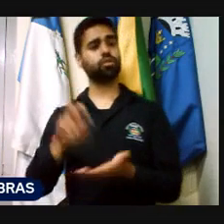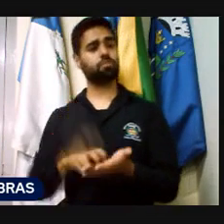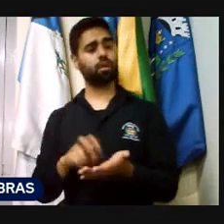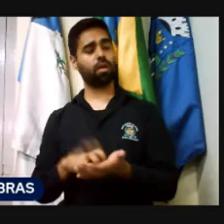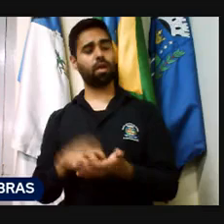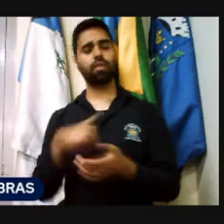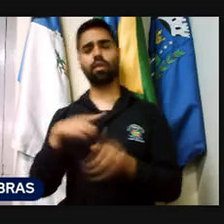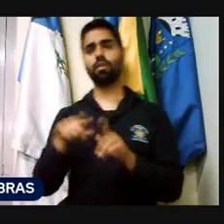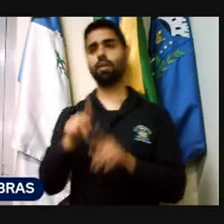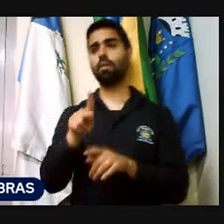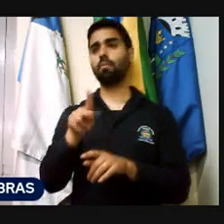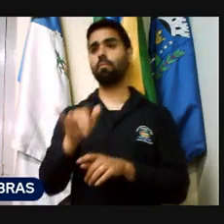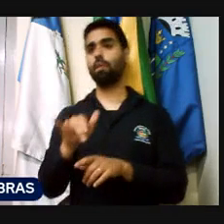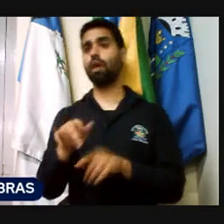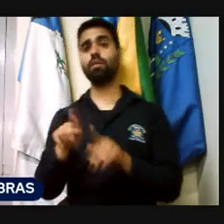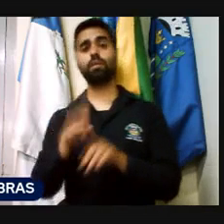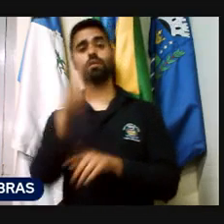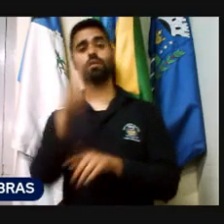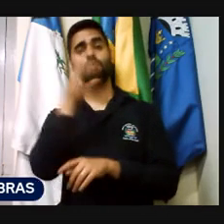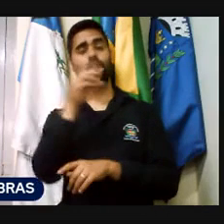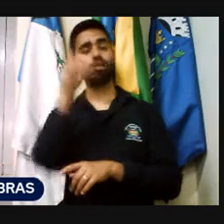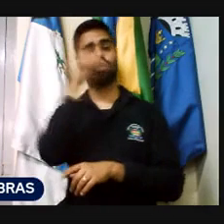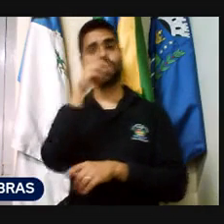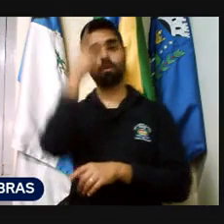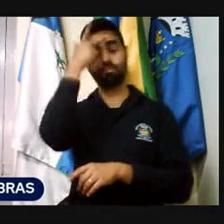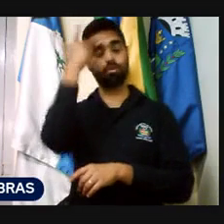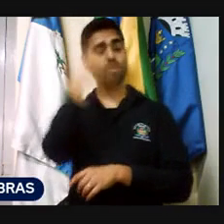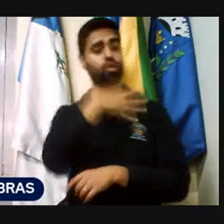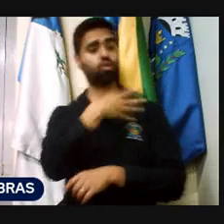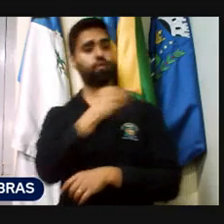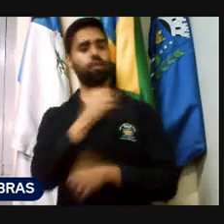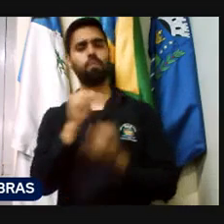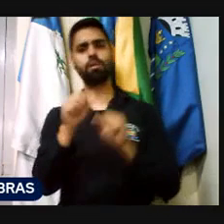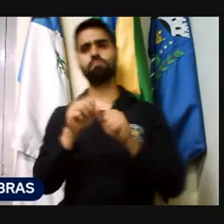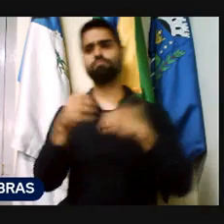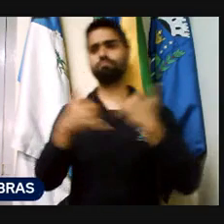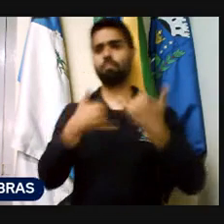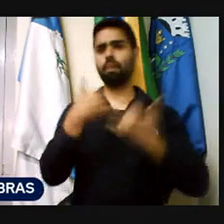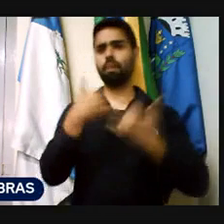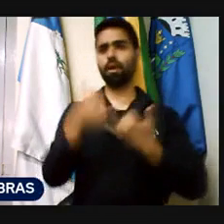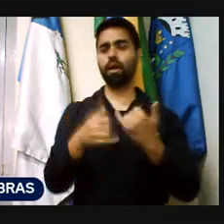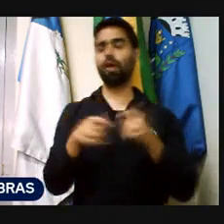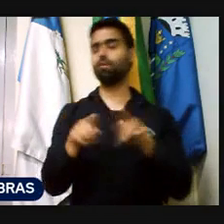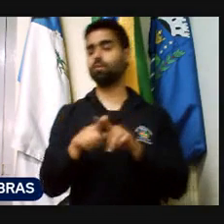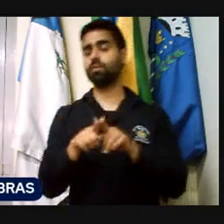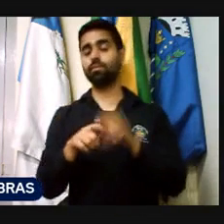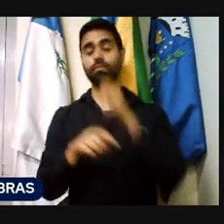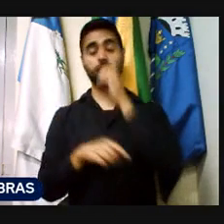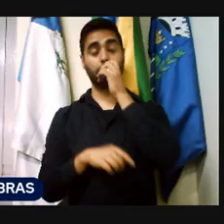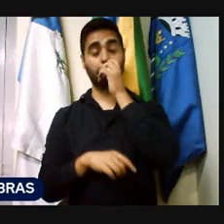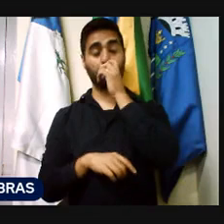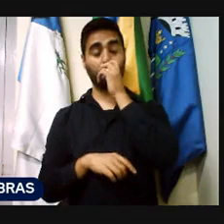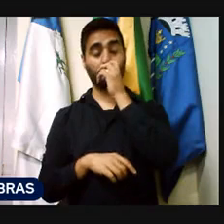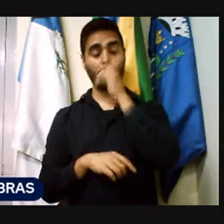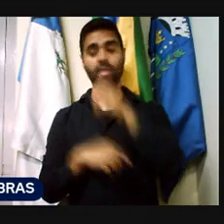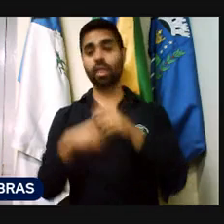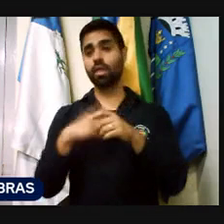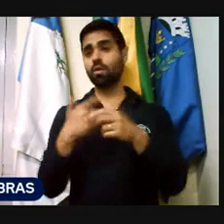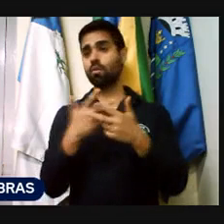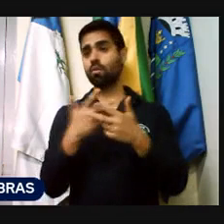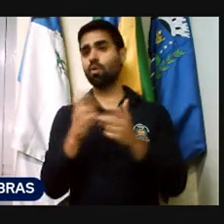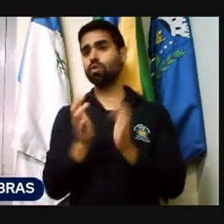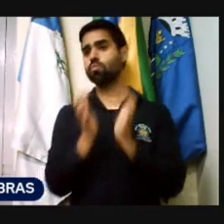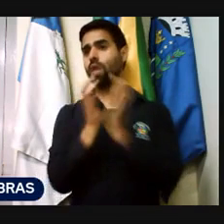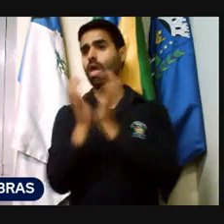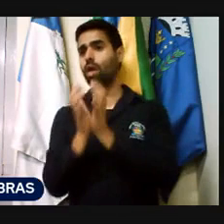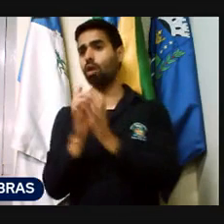os pais que levam ao final de semana seus filhos para que possam estar fazendo lá o seu momento de lazer. A gente tem algumas competições,